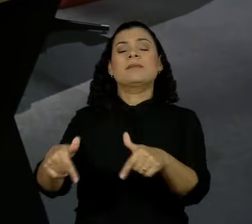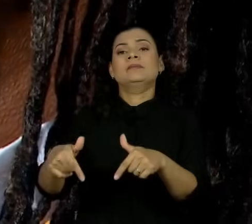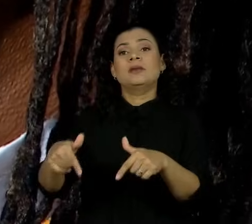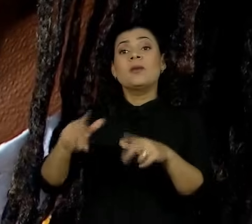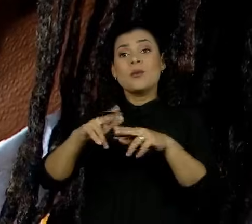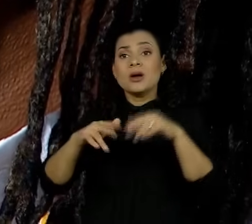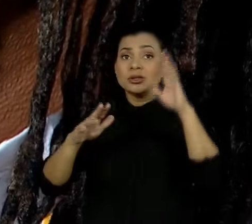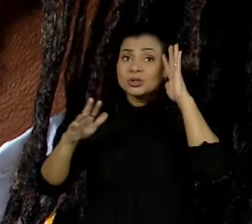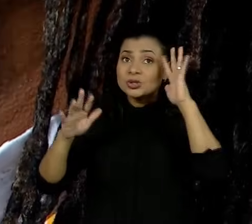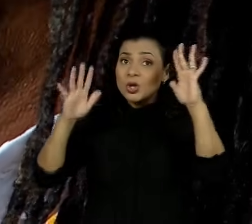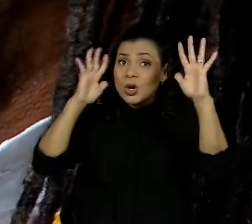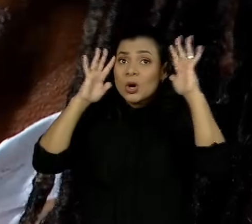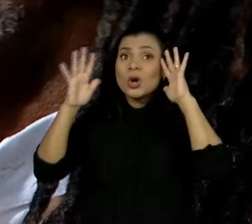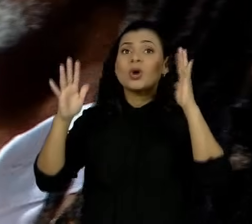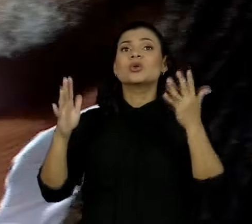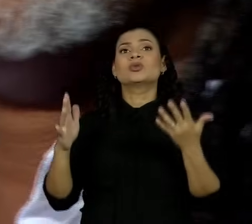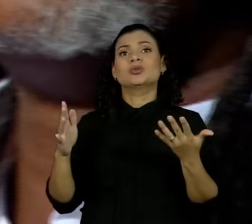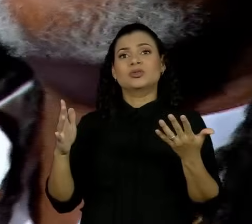Sonhos.